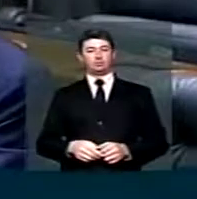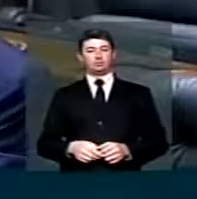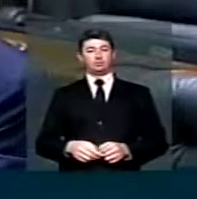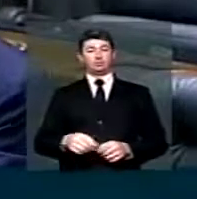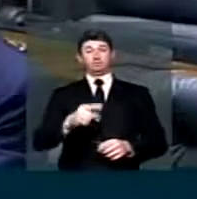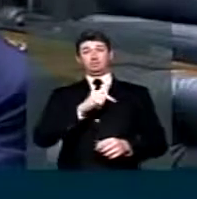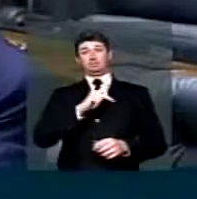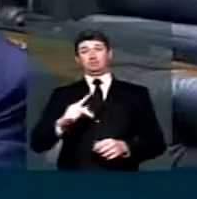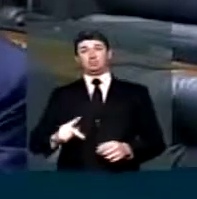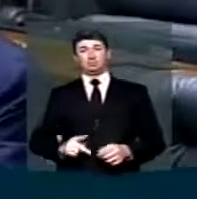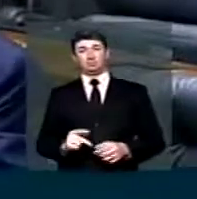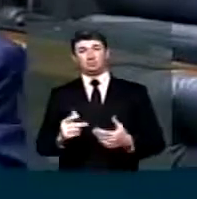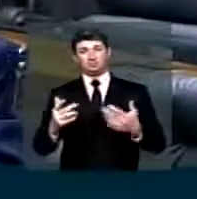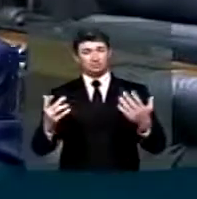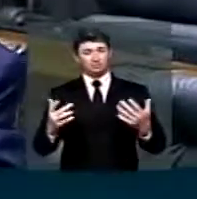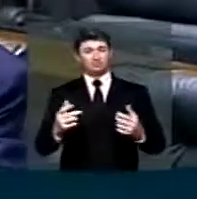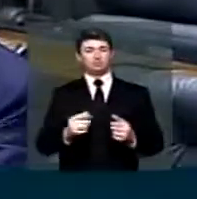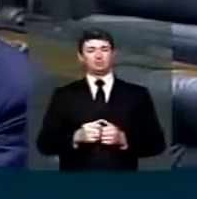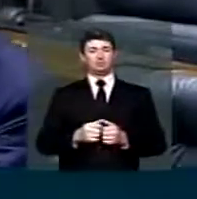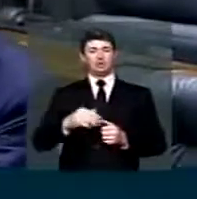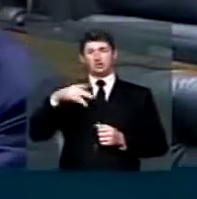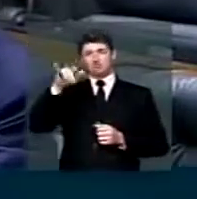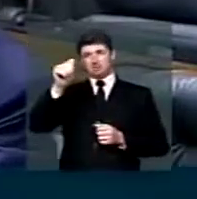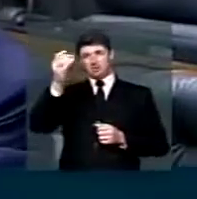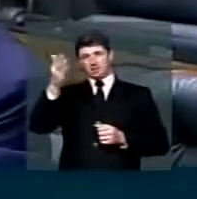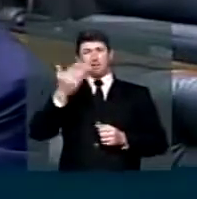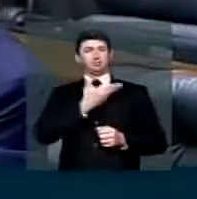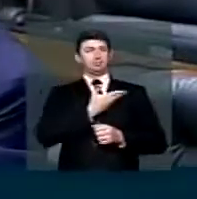Presidente Felipe Maia, caros colegas,